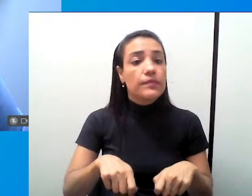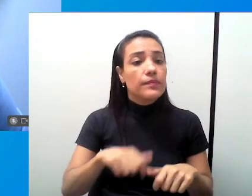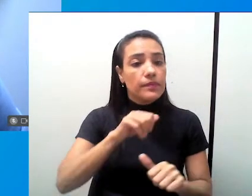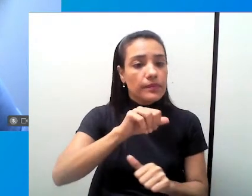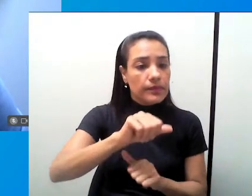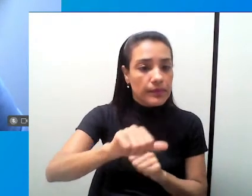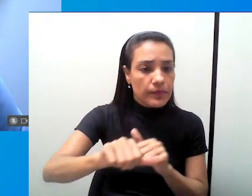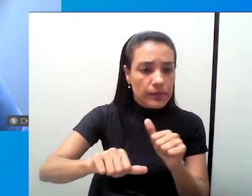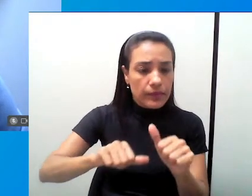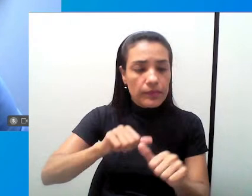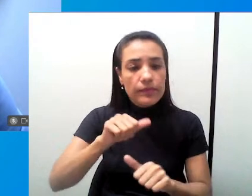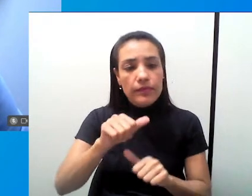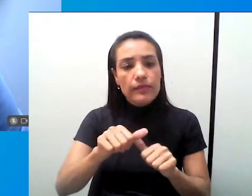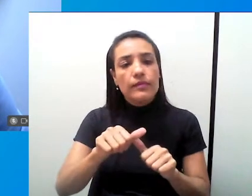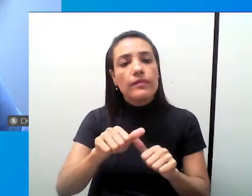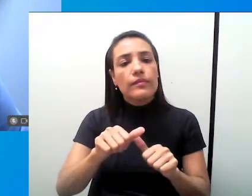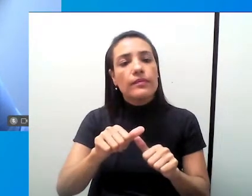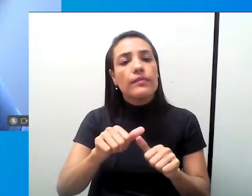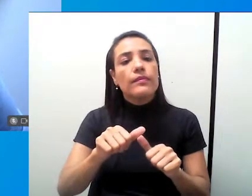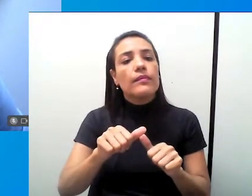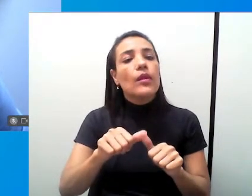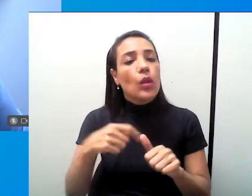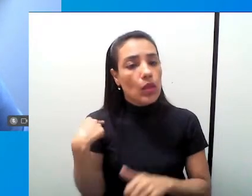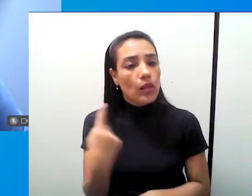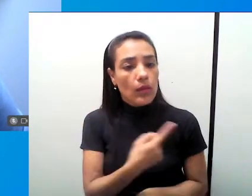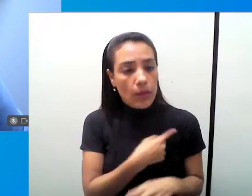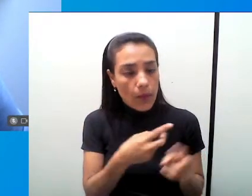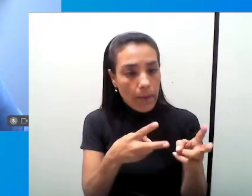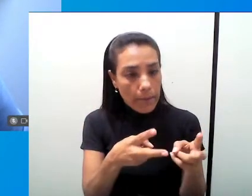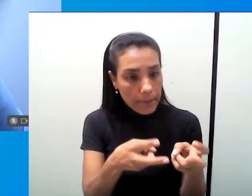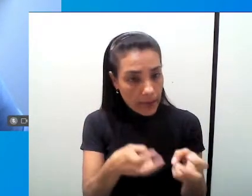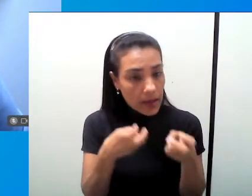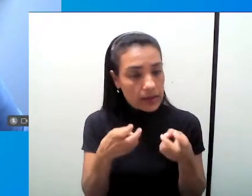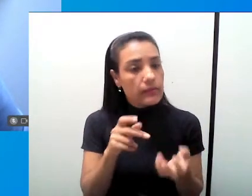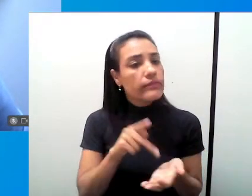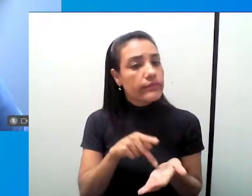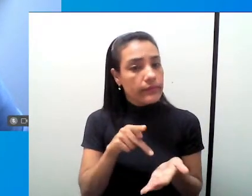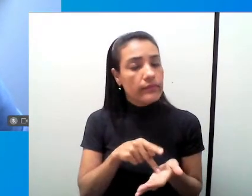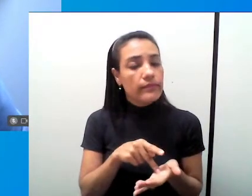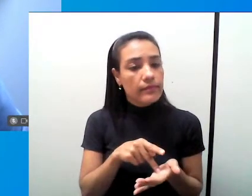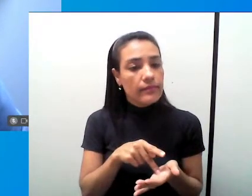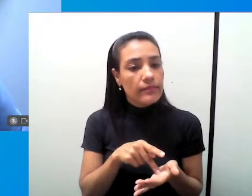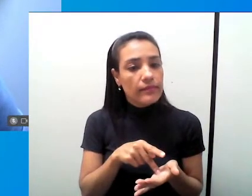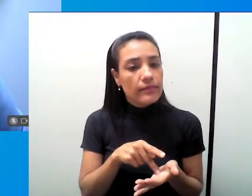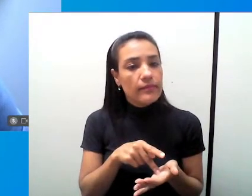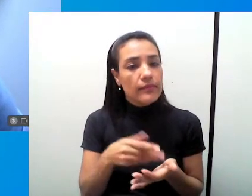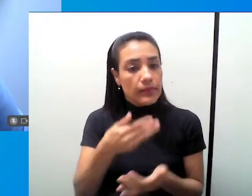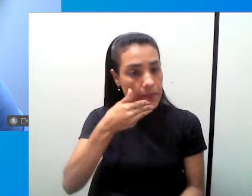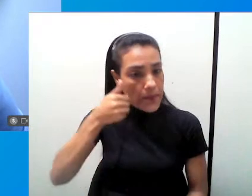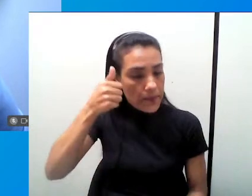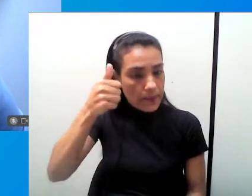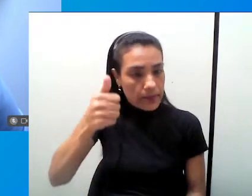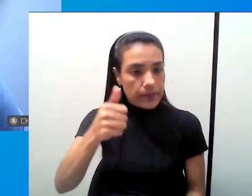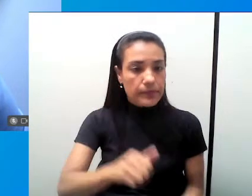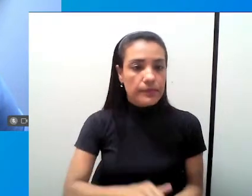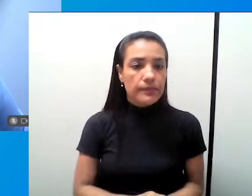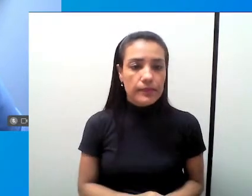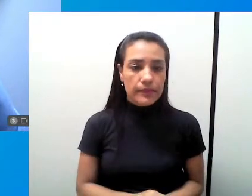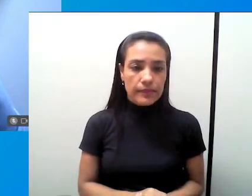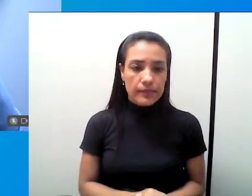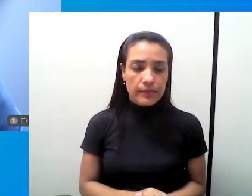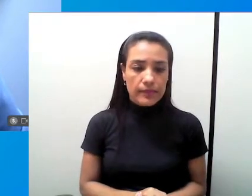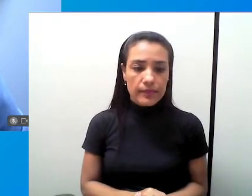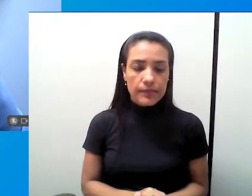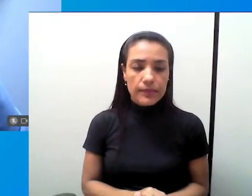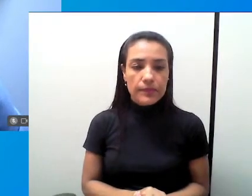do entorno, nós vamos perceber que efetivamente nós teremos uma realidade muito melhor do que já temos. Eu preparei uma